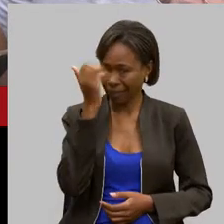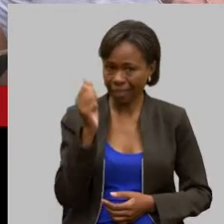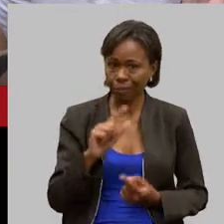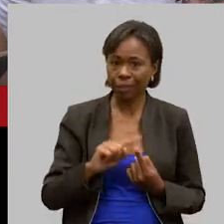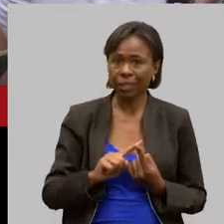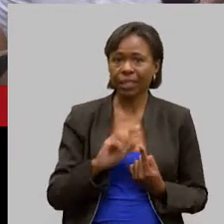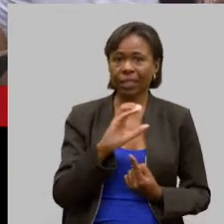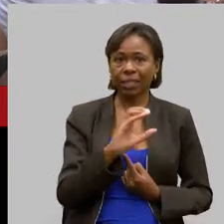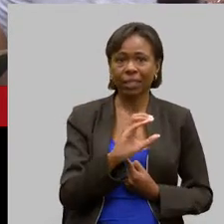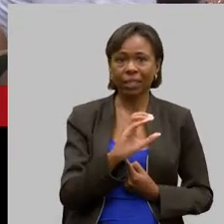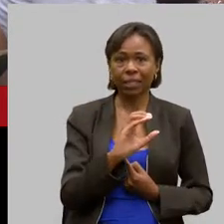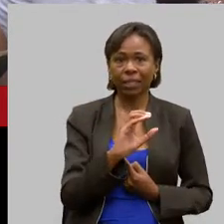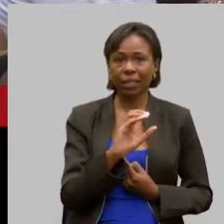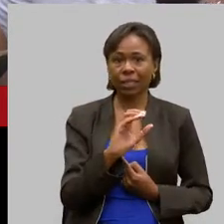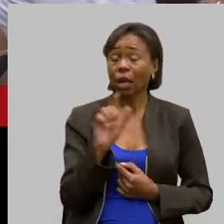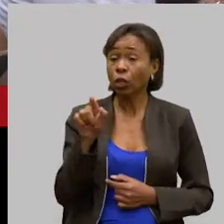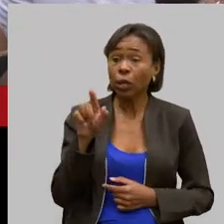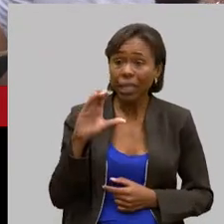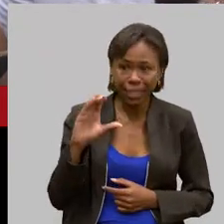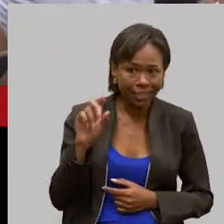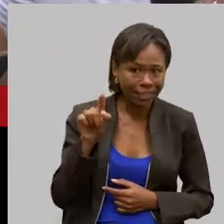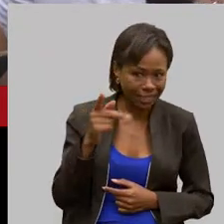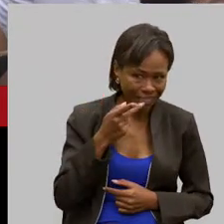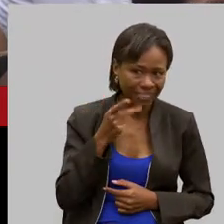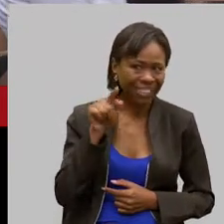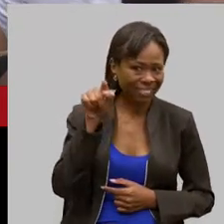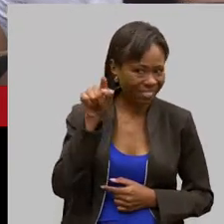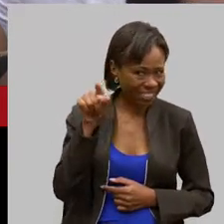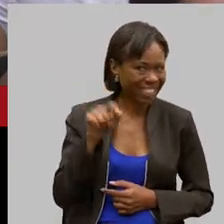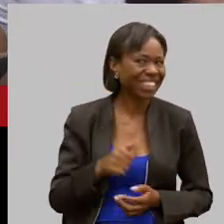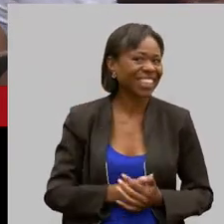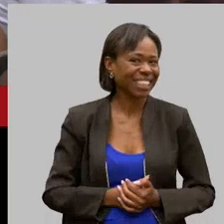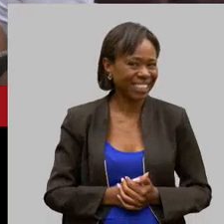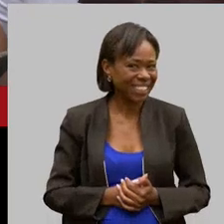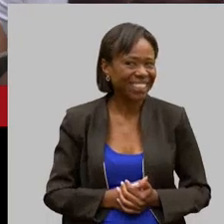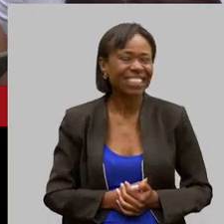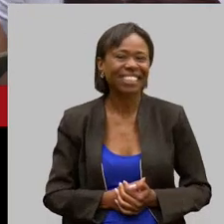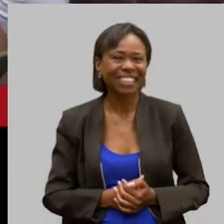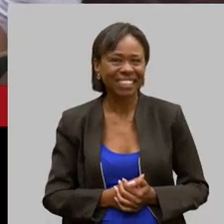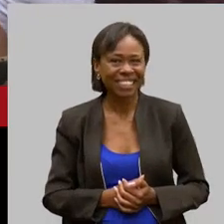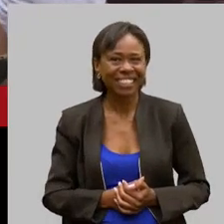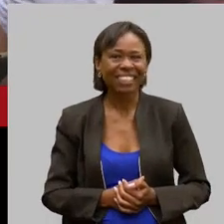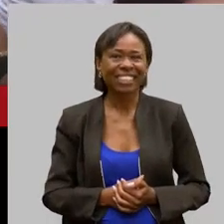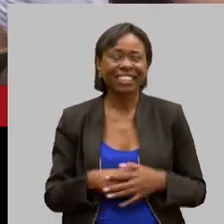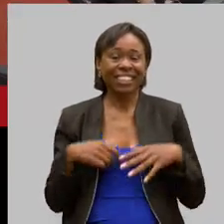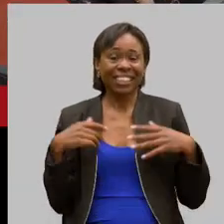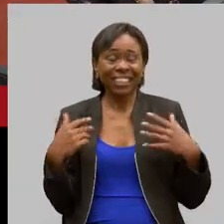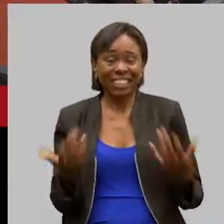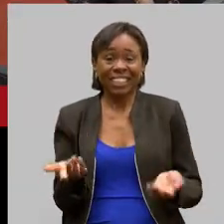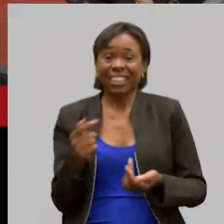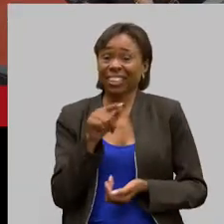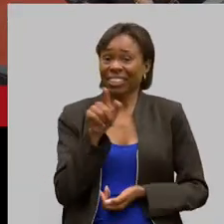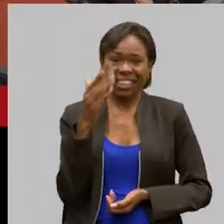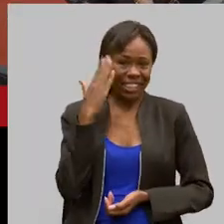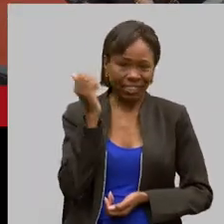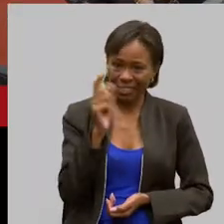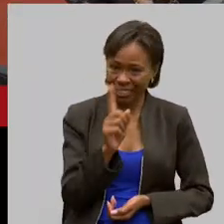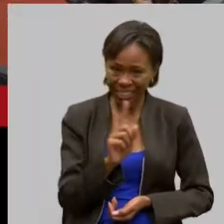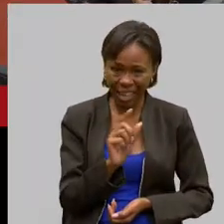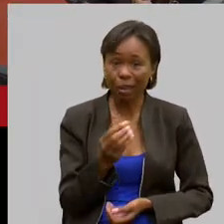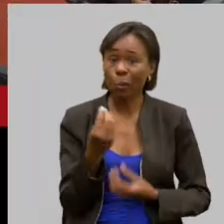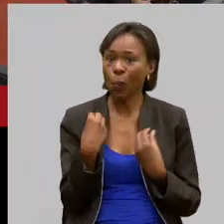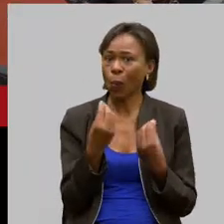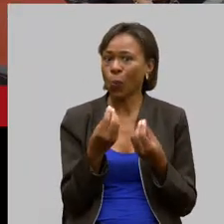Cristiano tô falando para você Ô gente você não sabe o que que a gente tem